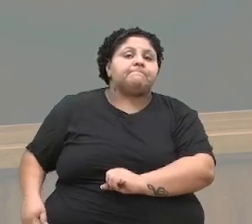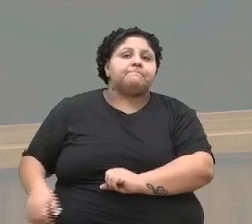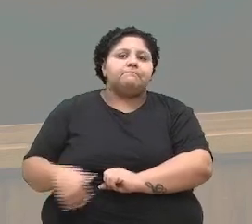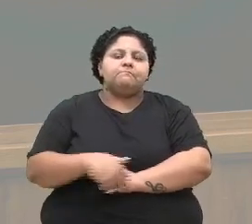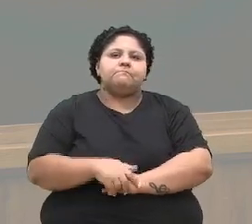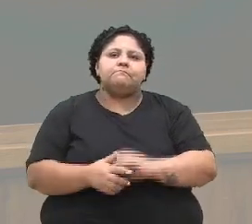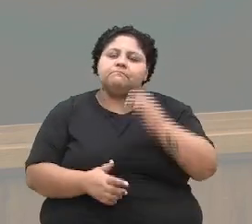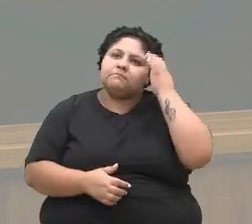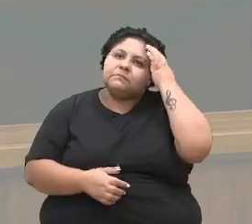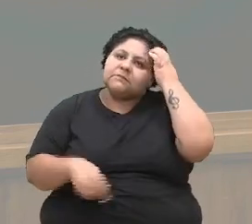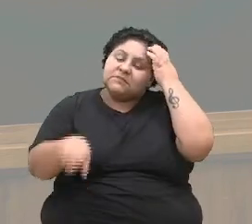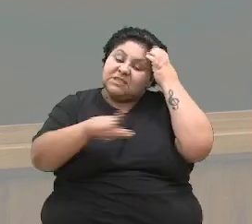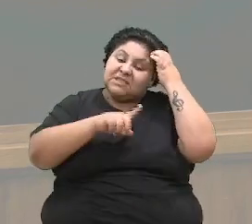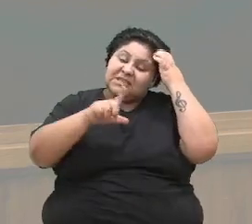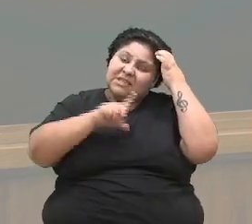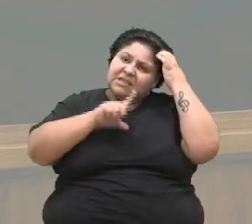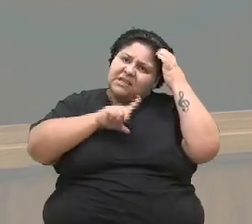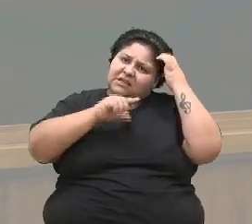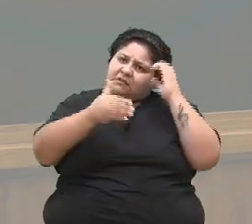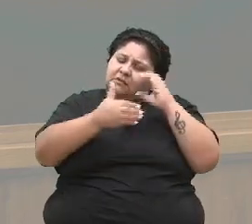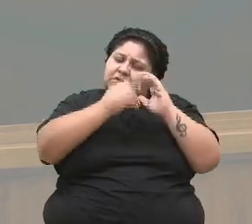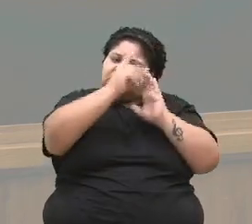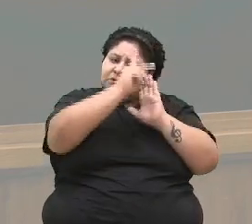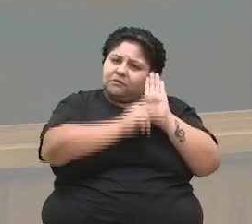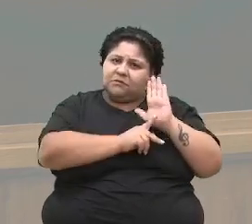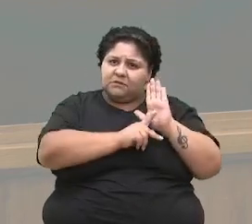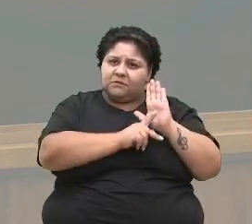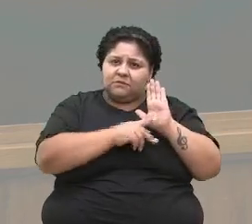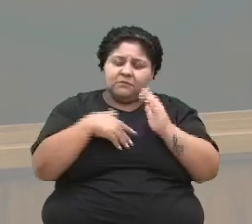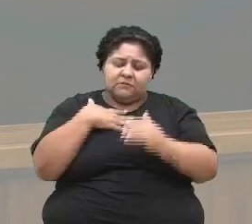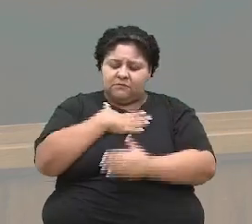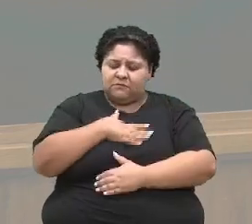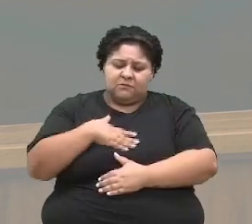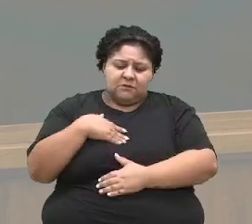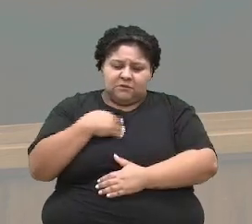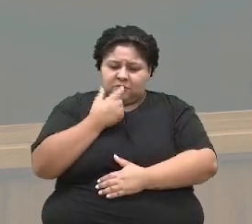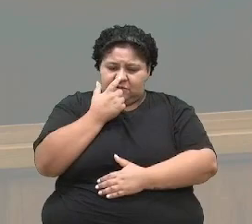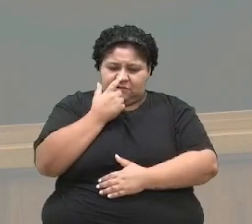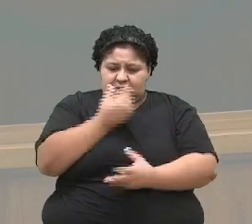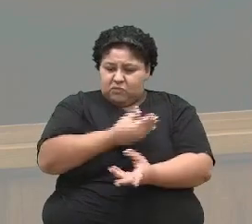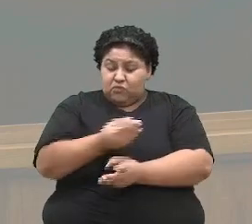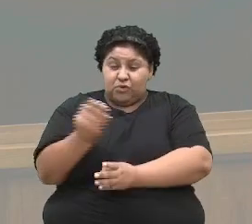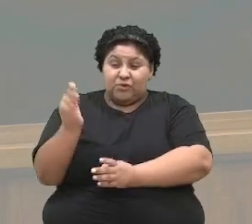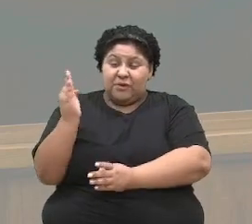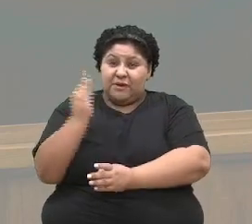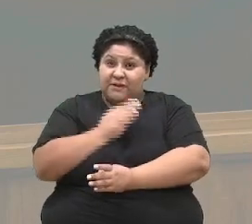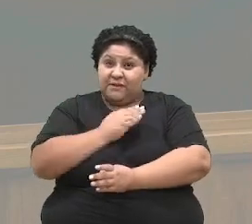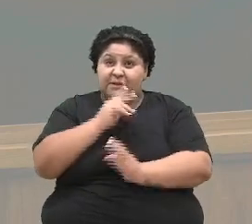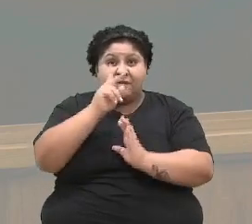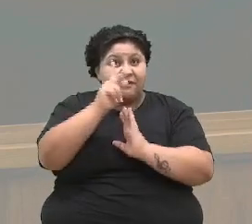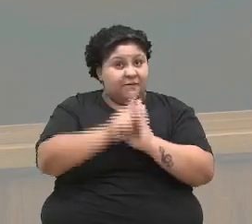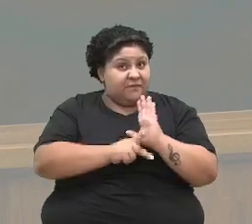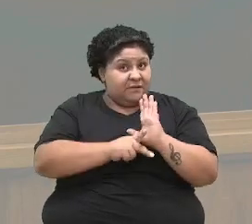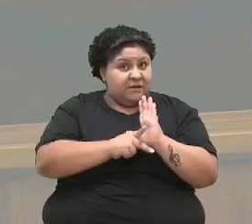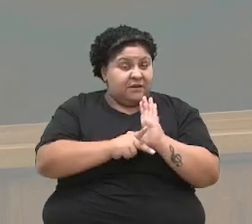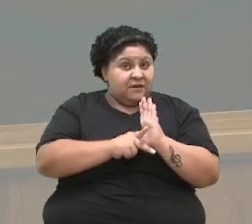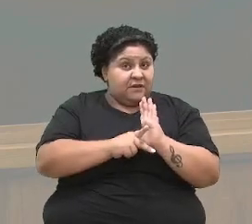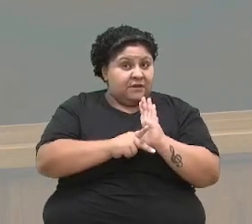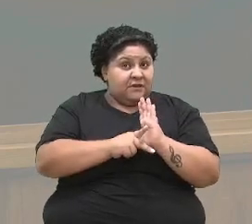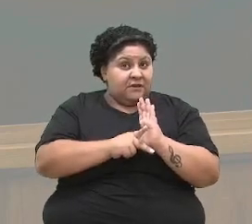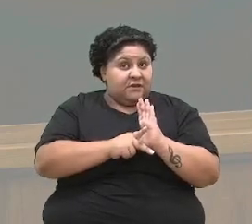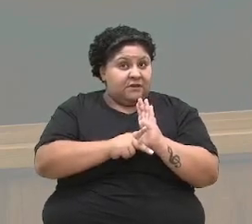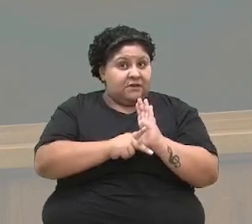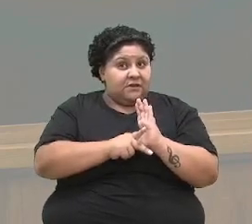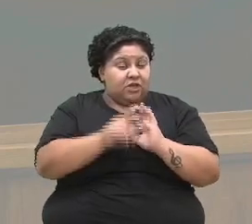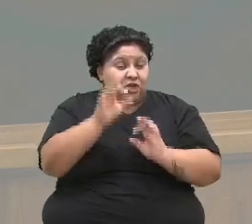A gente tem recebido os projetos de forma muito rápida, projetos que mexem com a